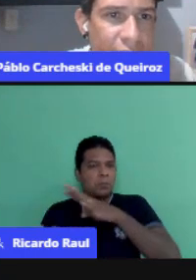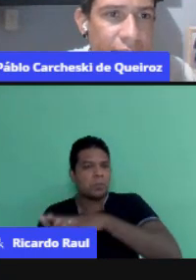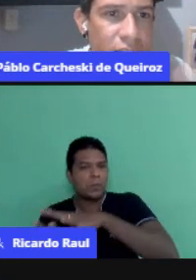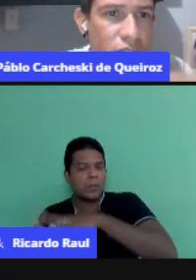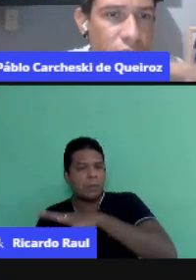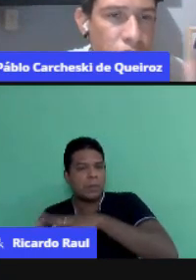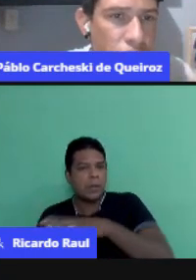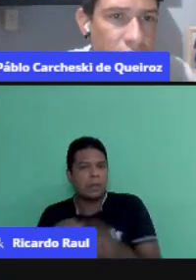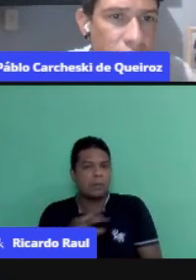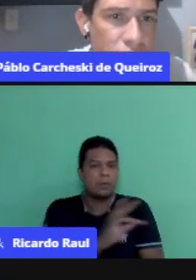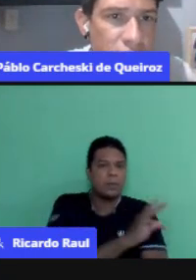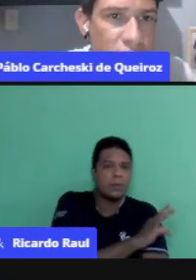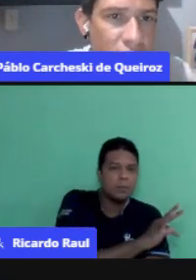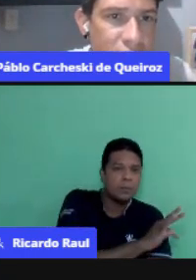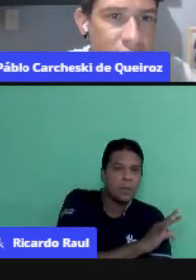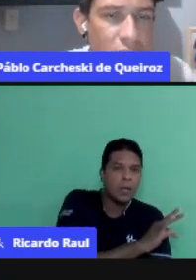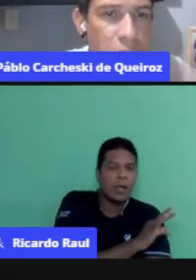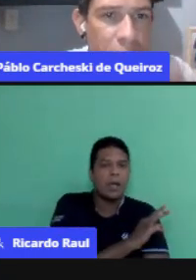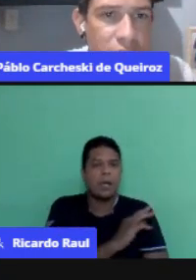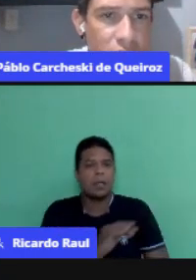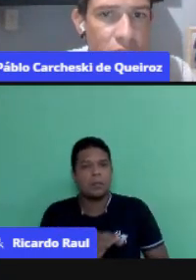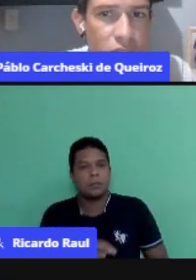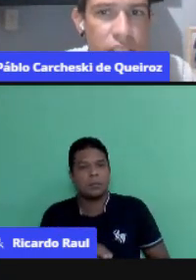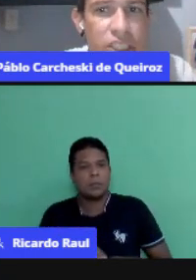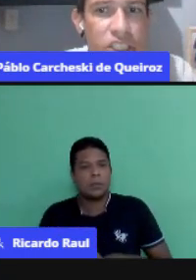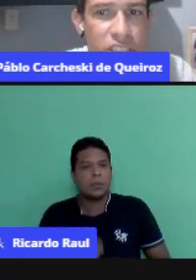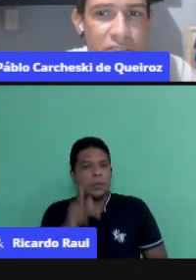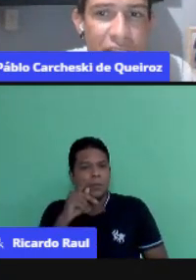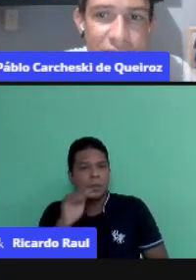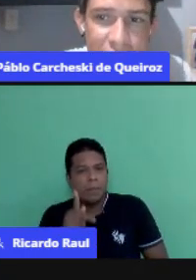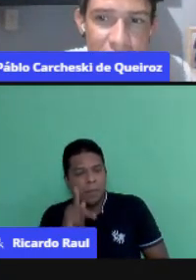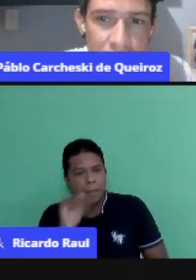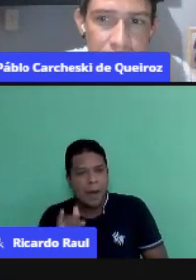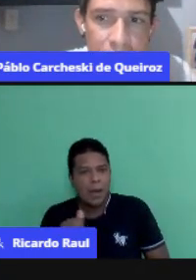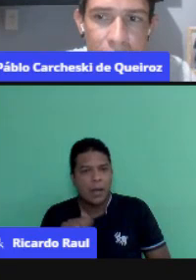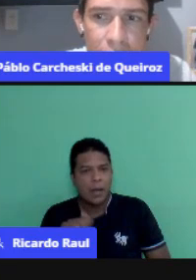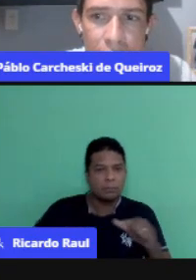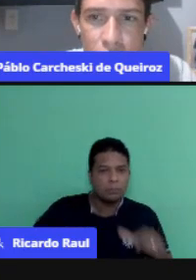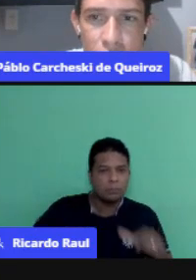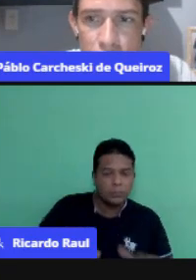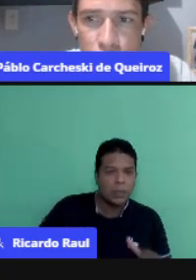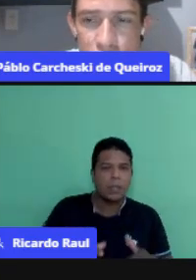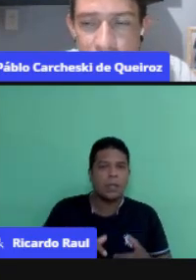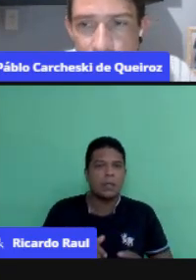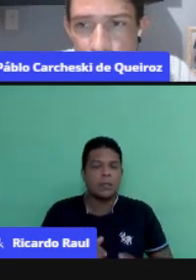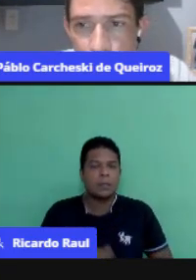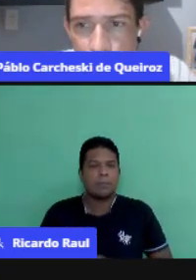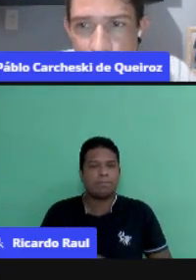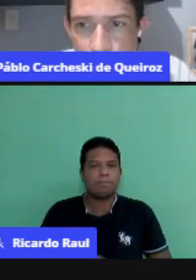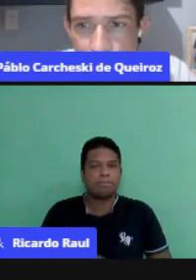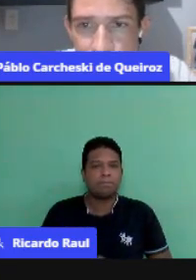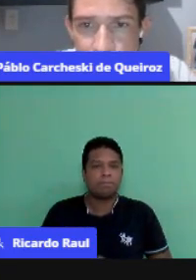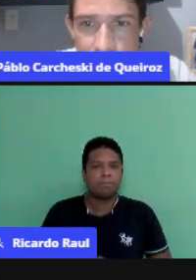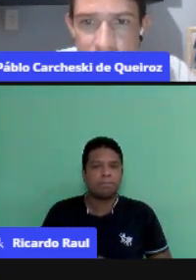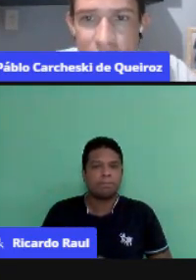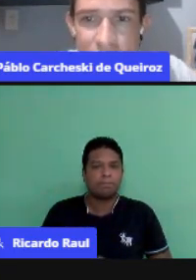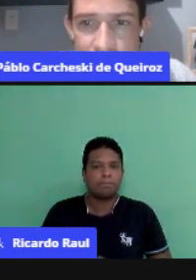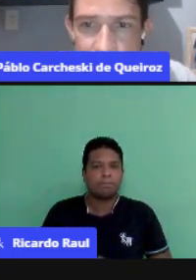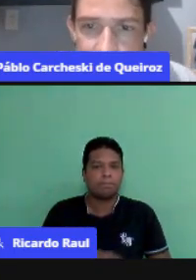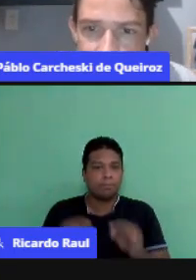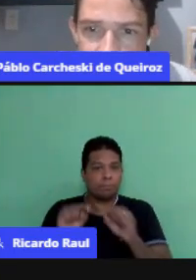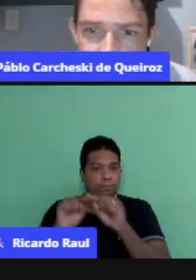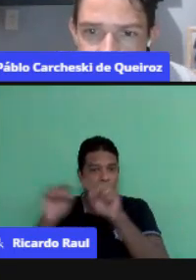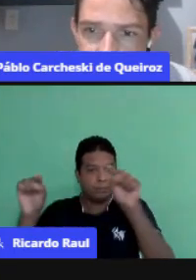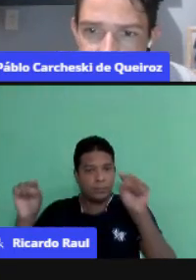matemática, técnicos, né, funcionários envolvidos na educação, pais, o que a gente está fazendo, né? Aí eu trouxe aqui um recorte